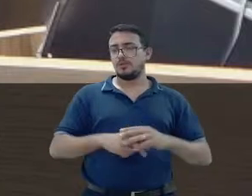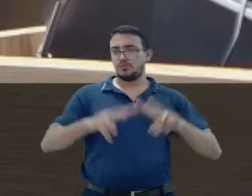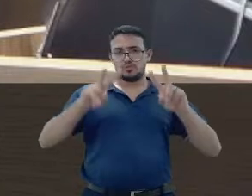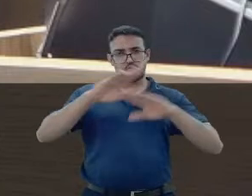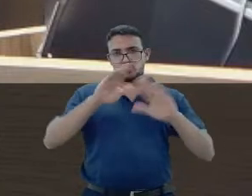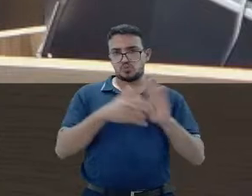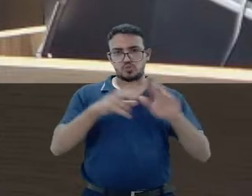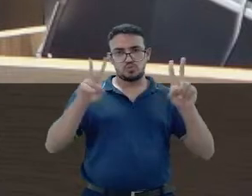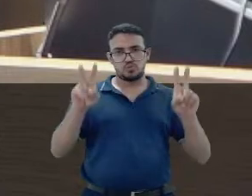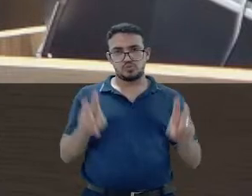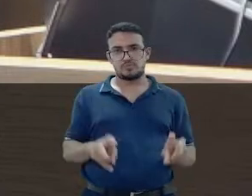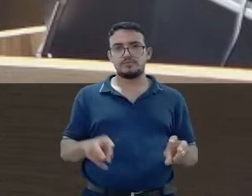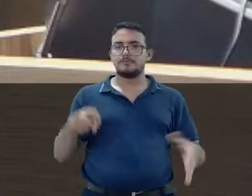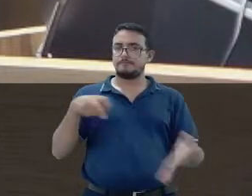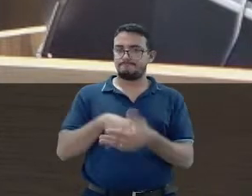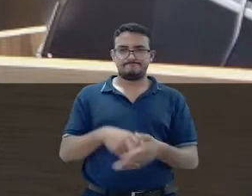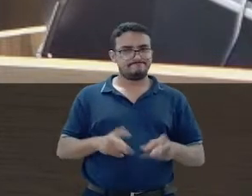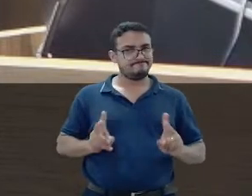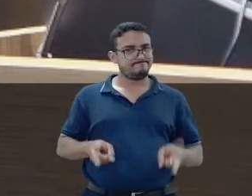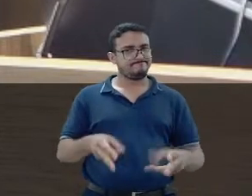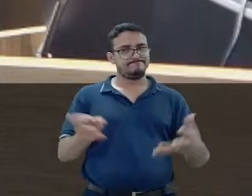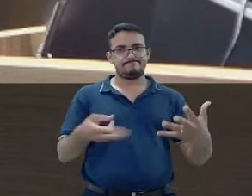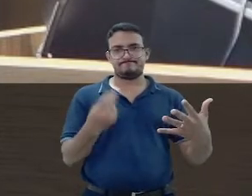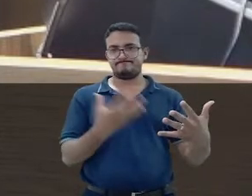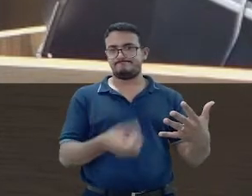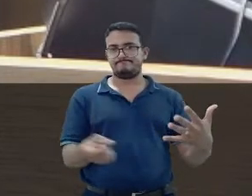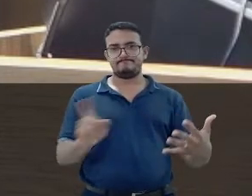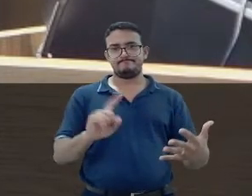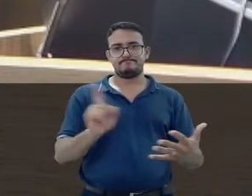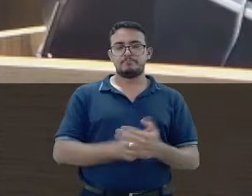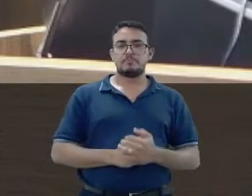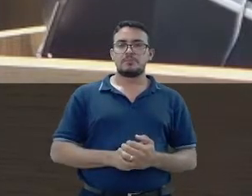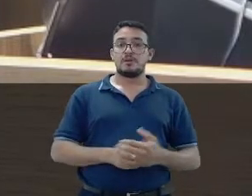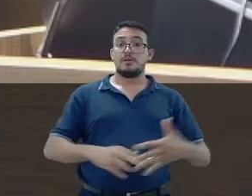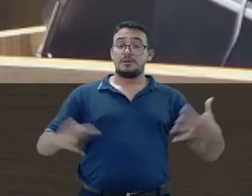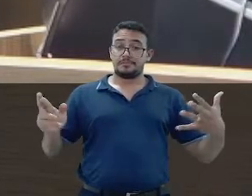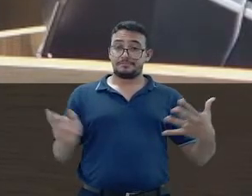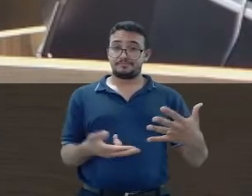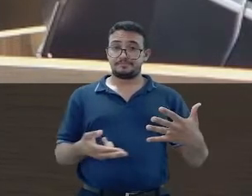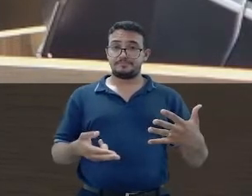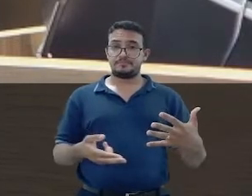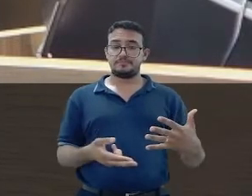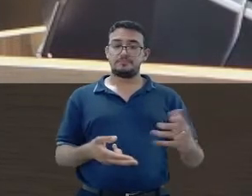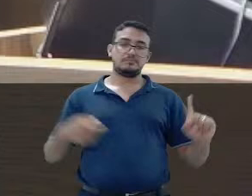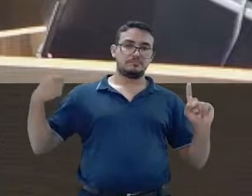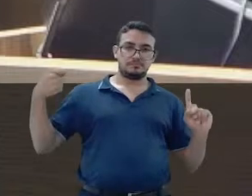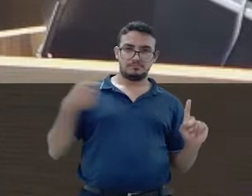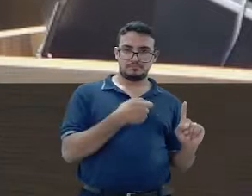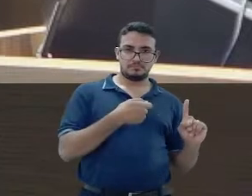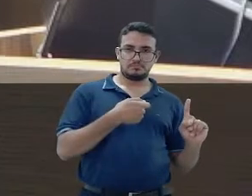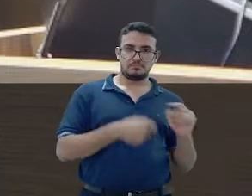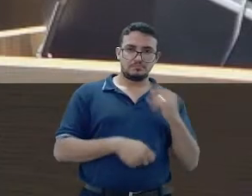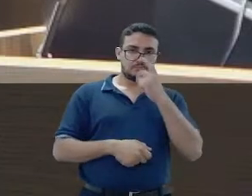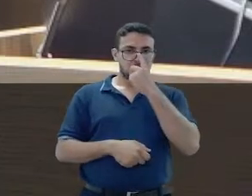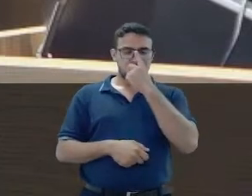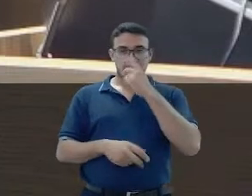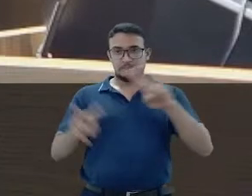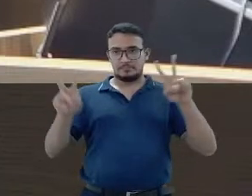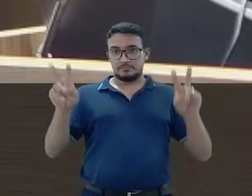negando provimento, mantendo a sentença por seus próprios fundamentos. Quanto ao recurso do reclamante, a questão é